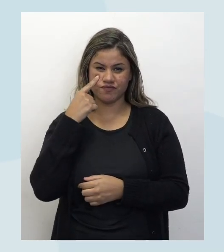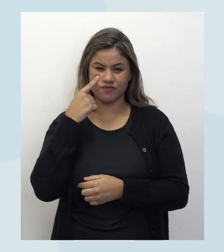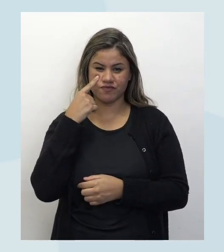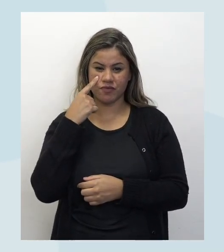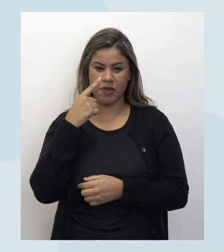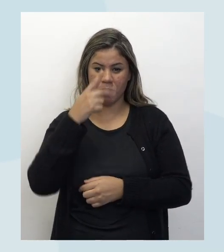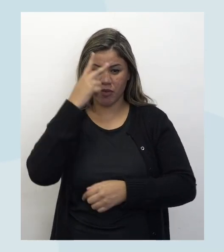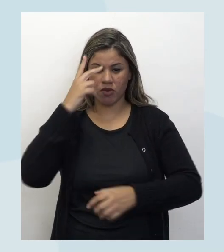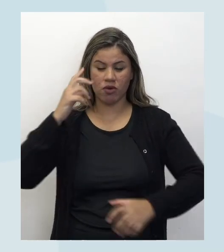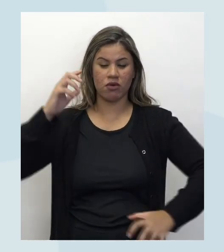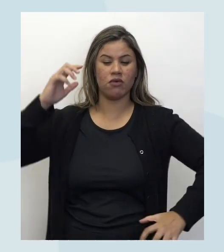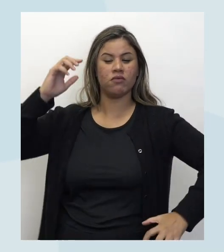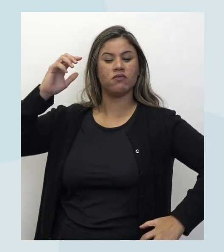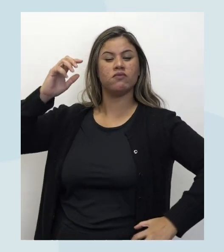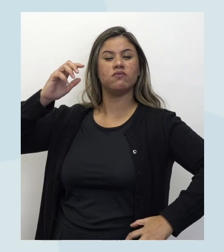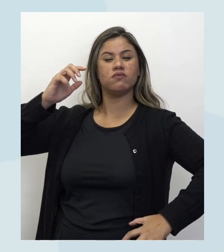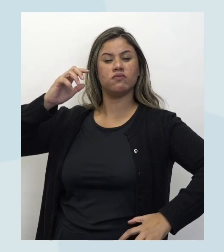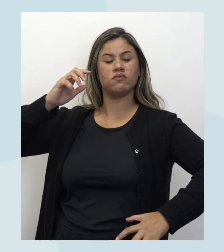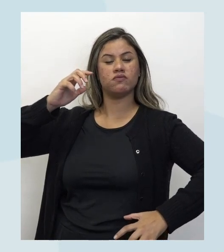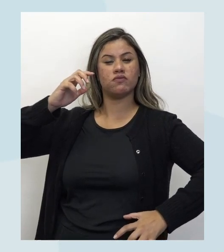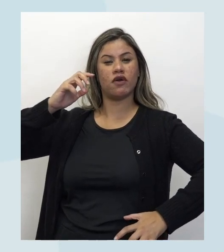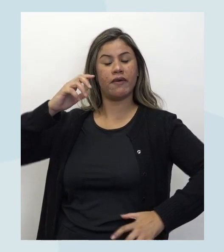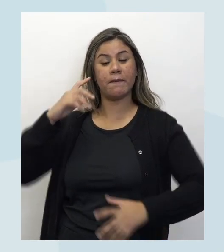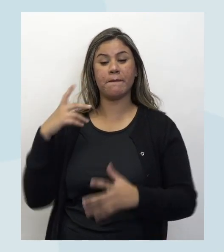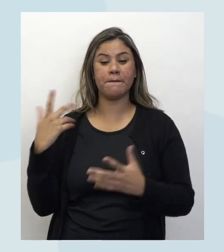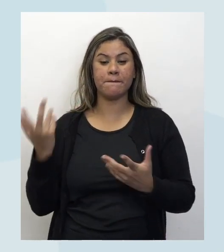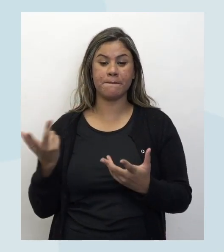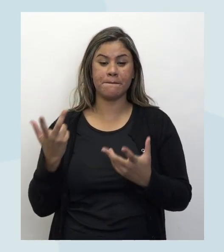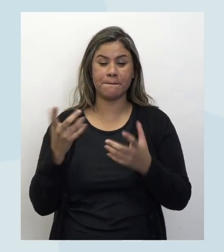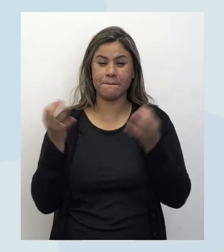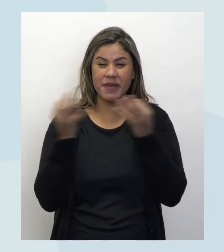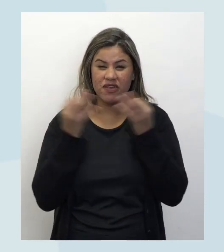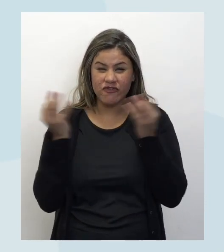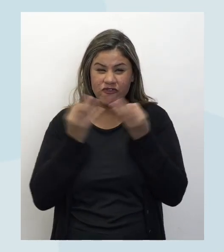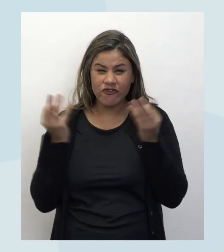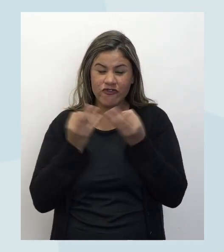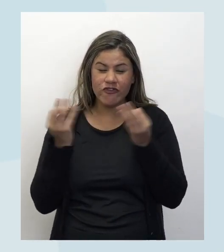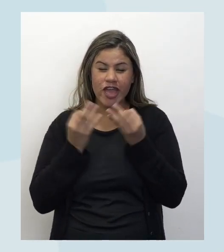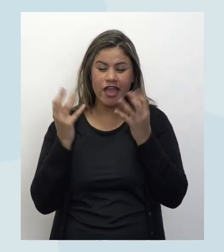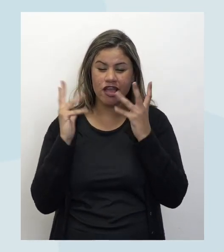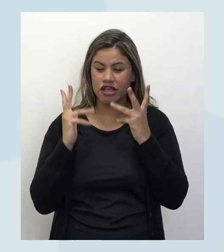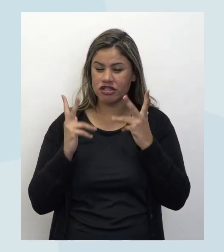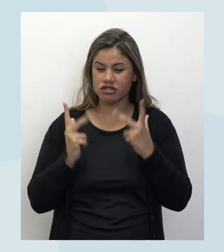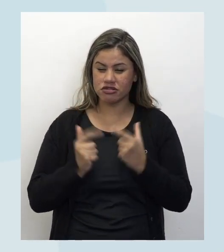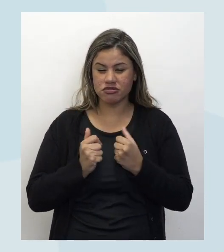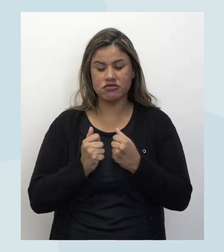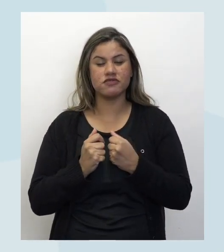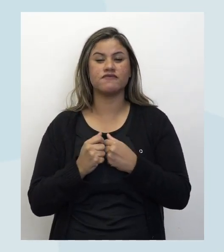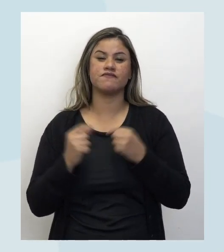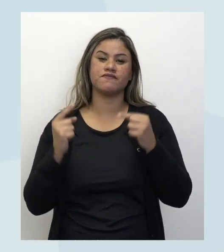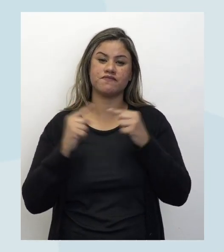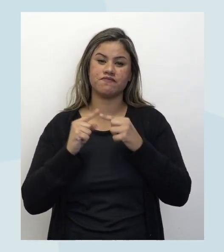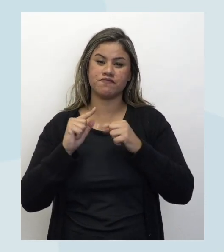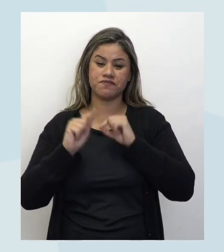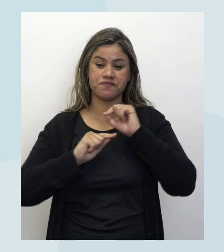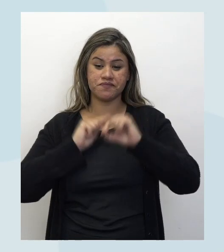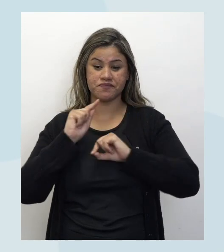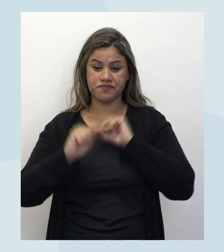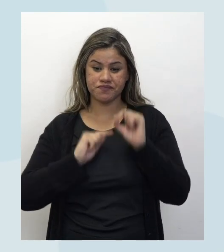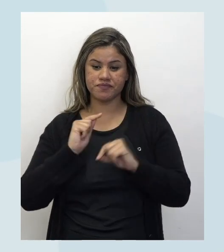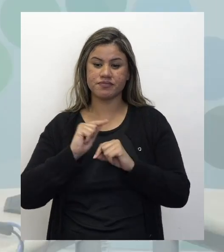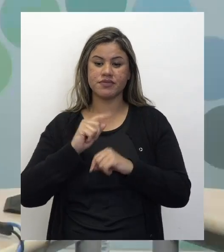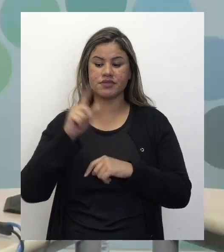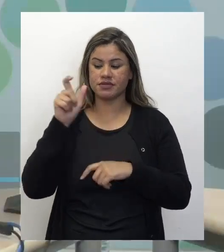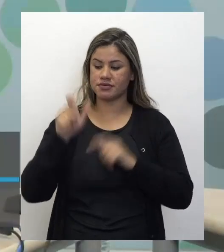né, de tão perfeita, de tão realista que é a escultura, né? Tudo isso tem a ver com a forma com que o homem,